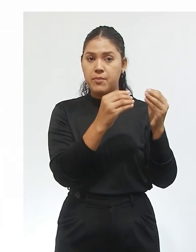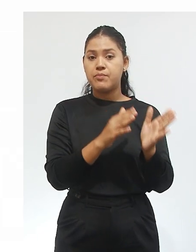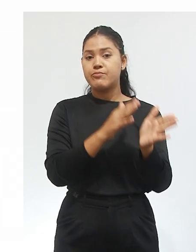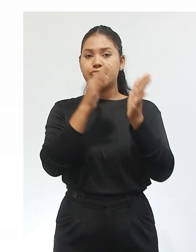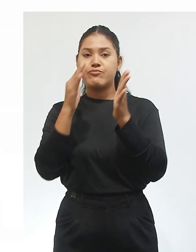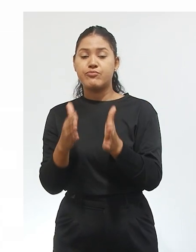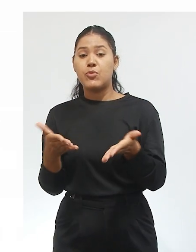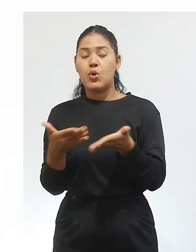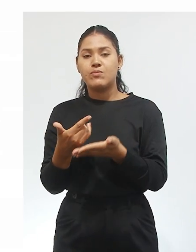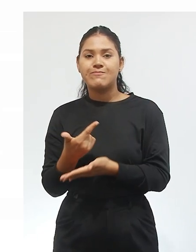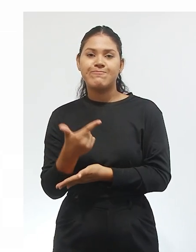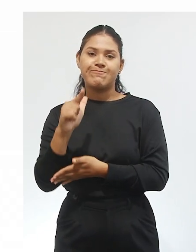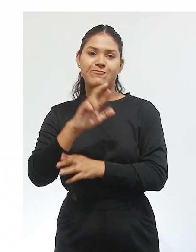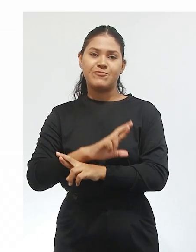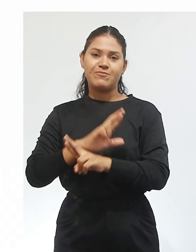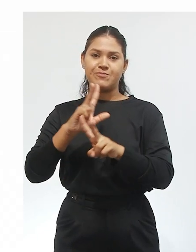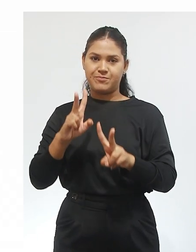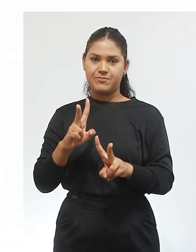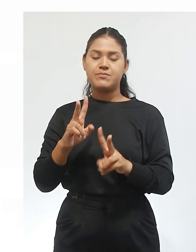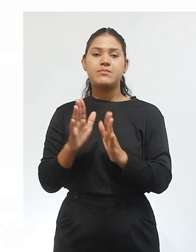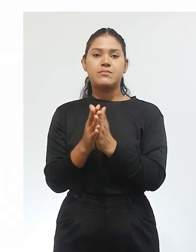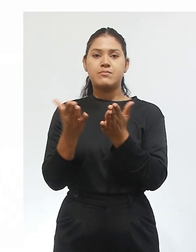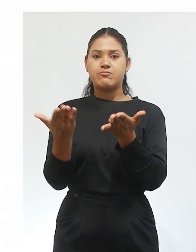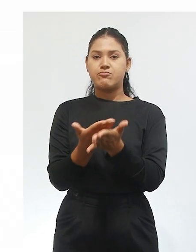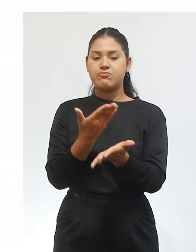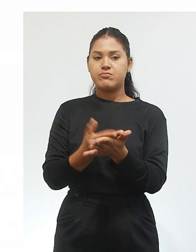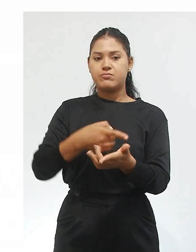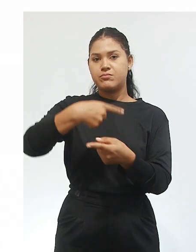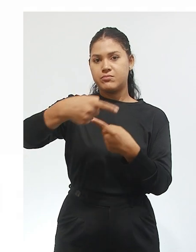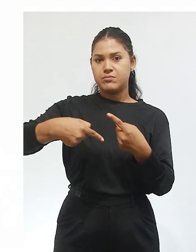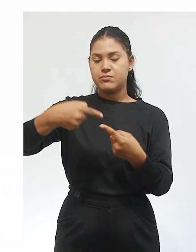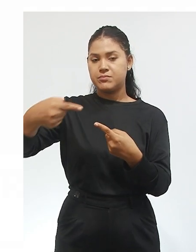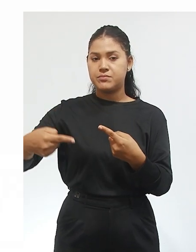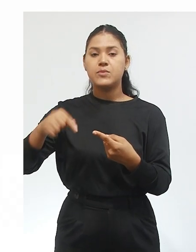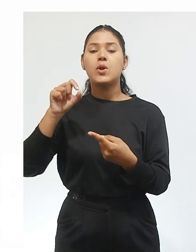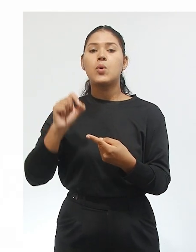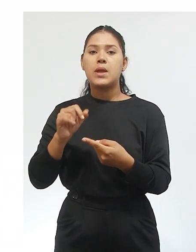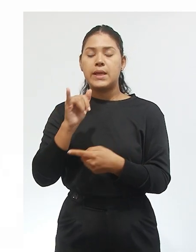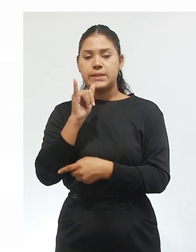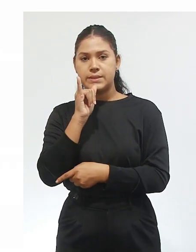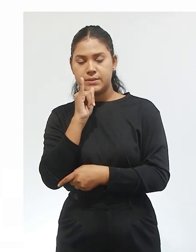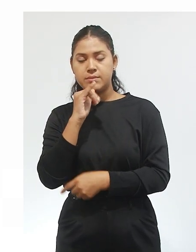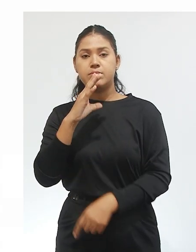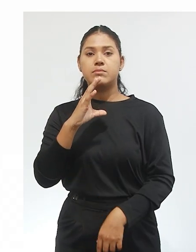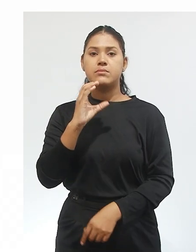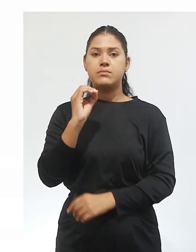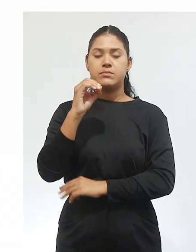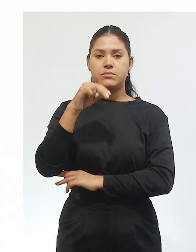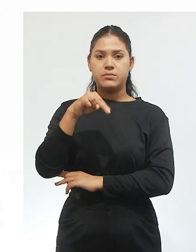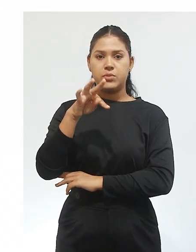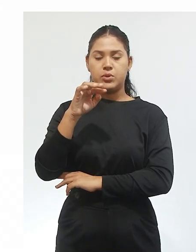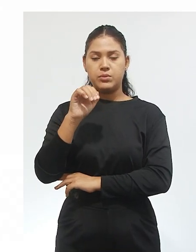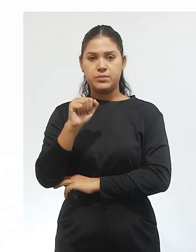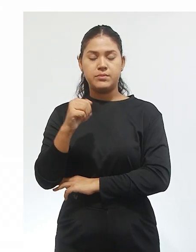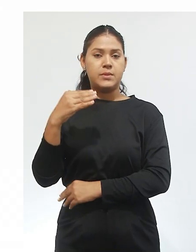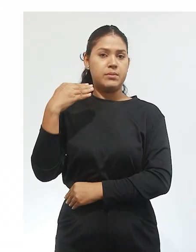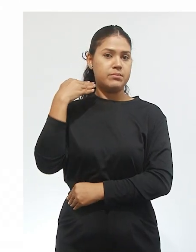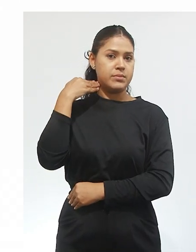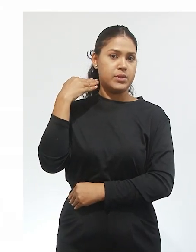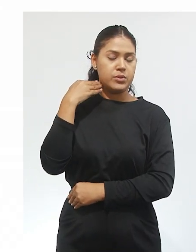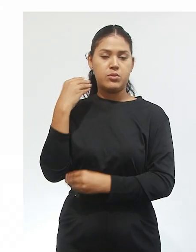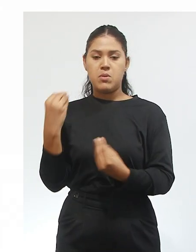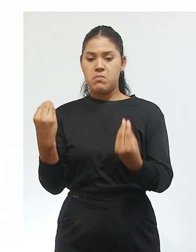desses livros vai ter que ser registrado uma conta, ou seja, a conta banco, eu vou fazer lá numa parte do livro